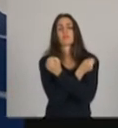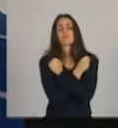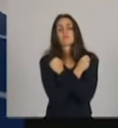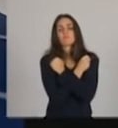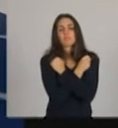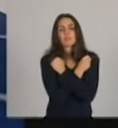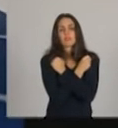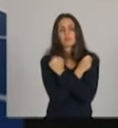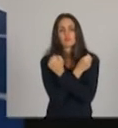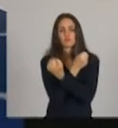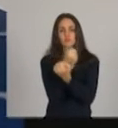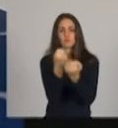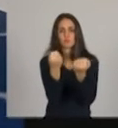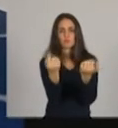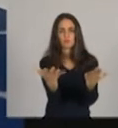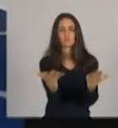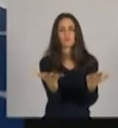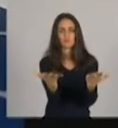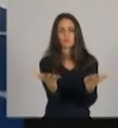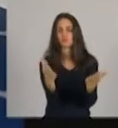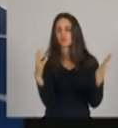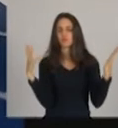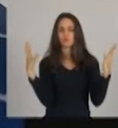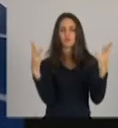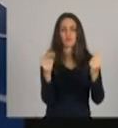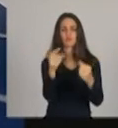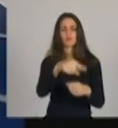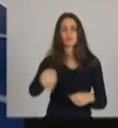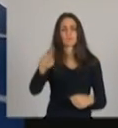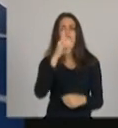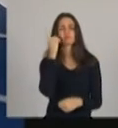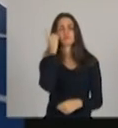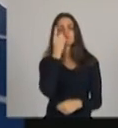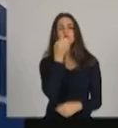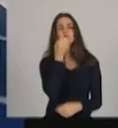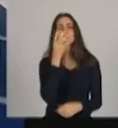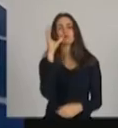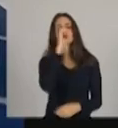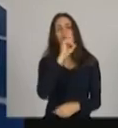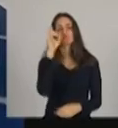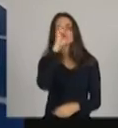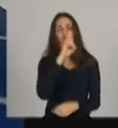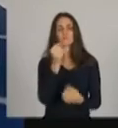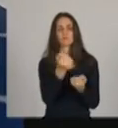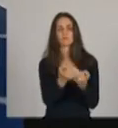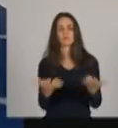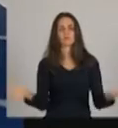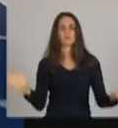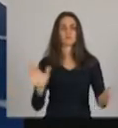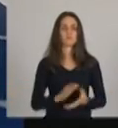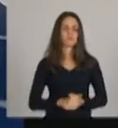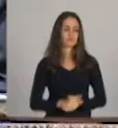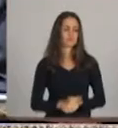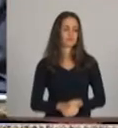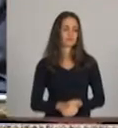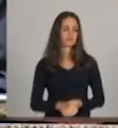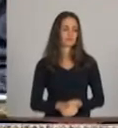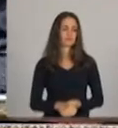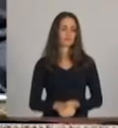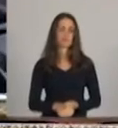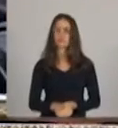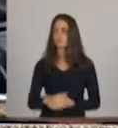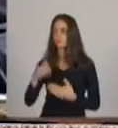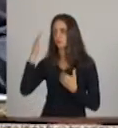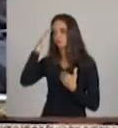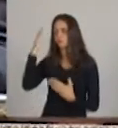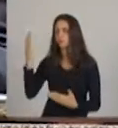o meu abraço a todos os senhores deputados, um bom final de semana para todos. Muito bem,